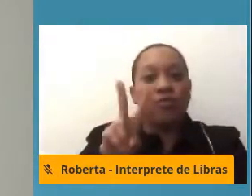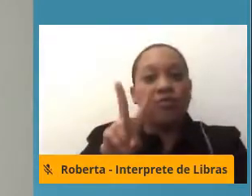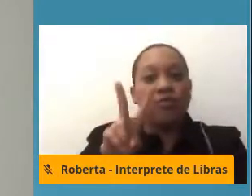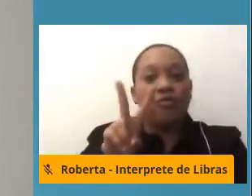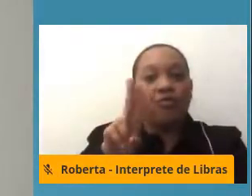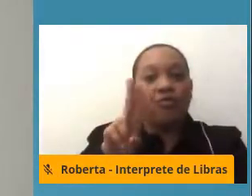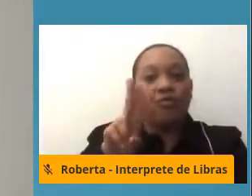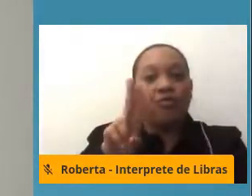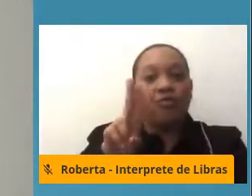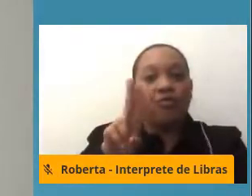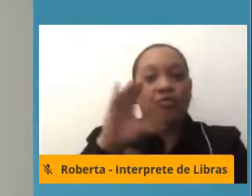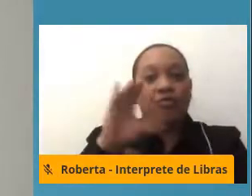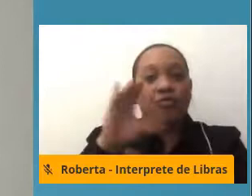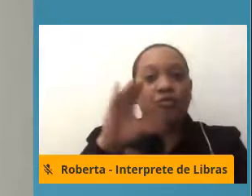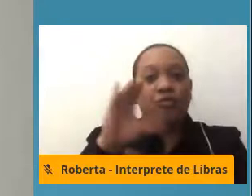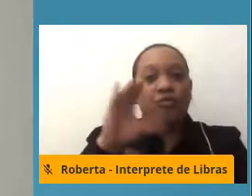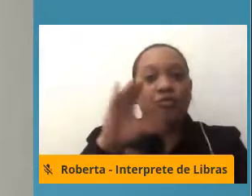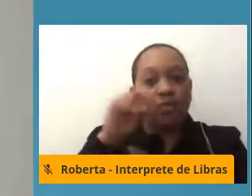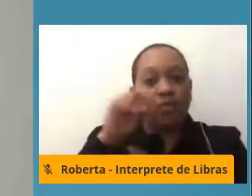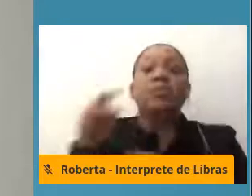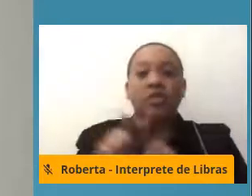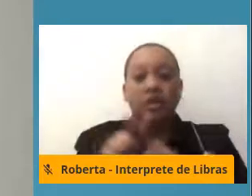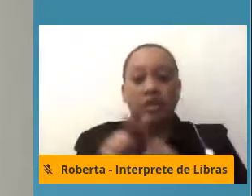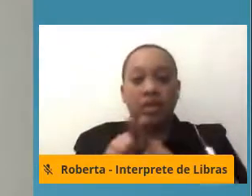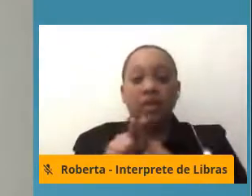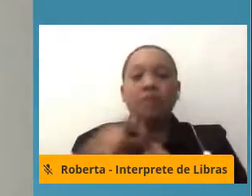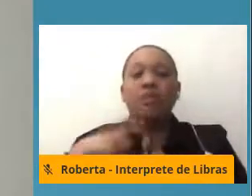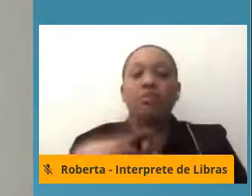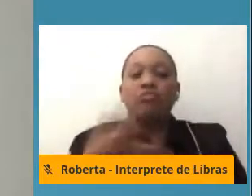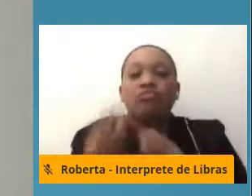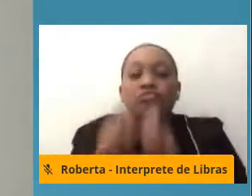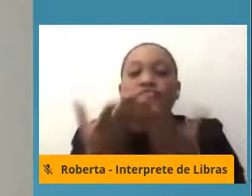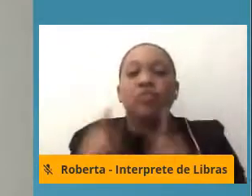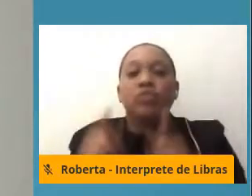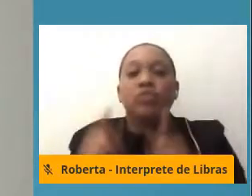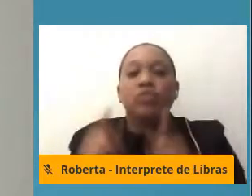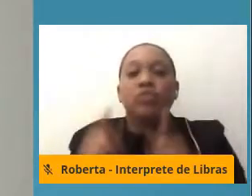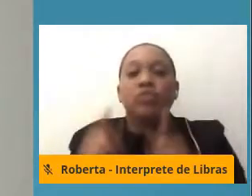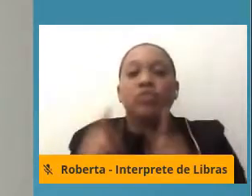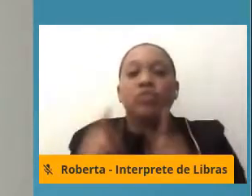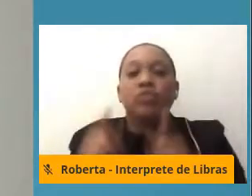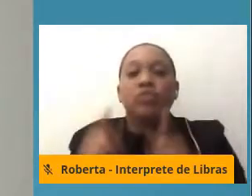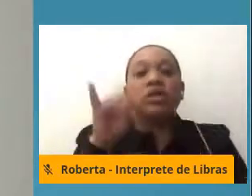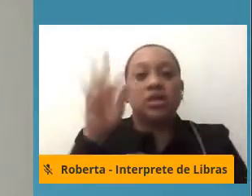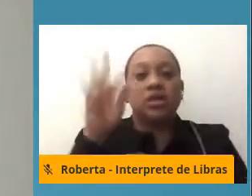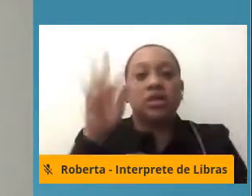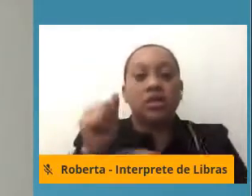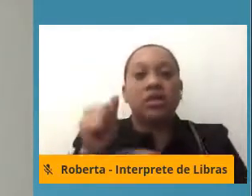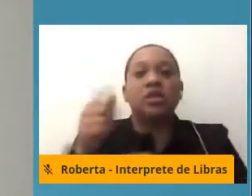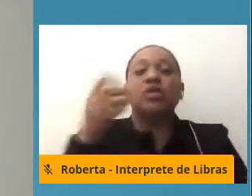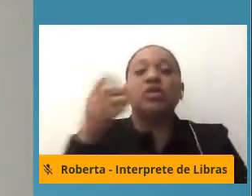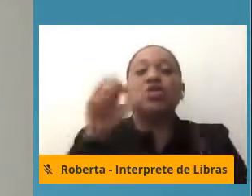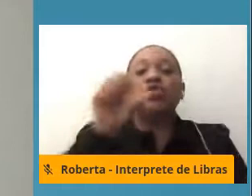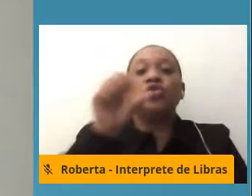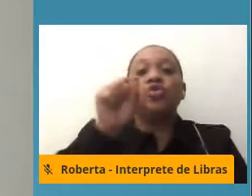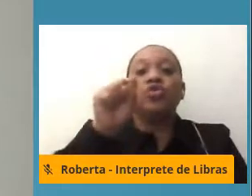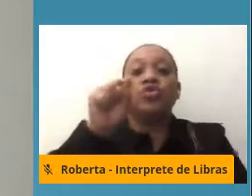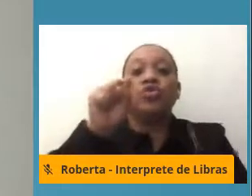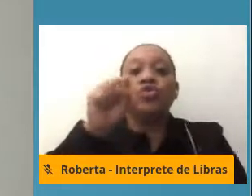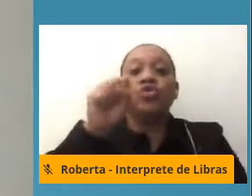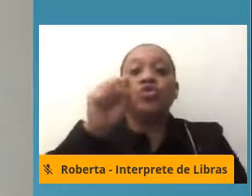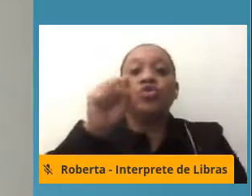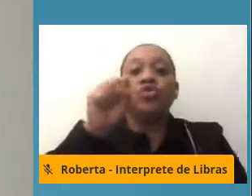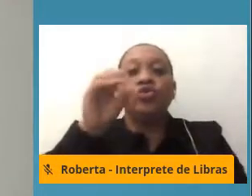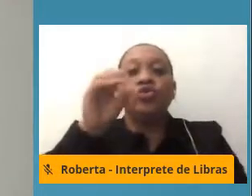cedeu kits de shot, para quem gosta, tá, de shot. A gente hoje vai sortear um kit que prepara 8 shots. E a gente